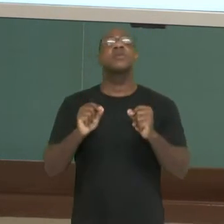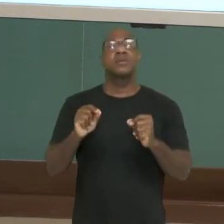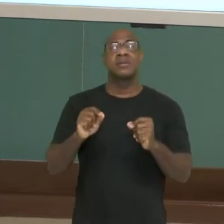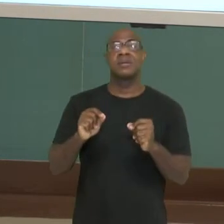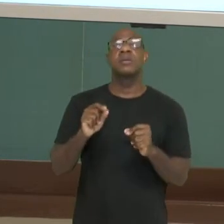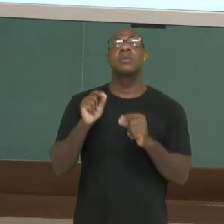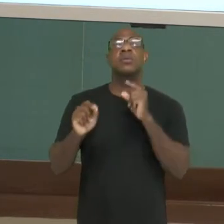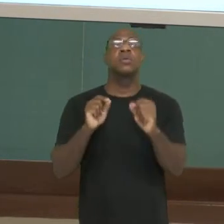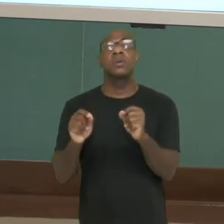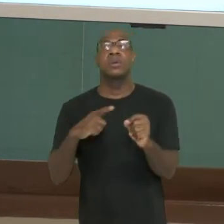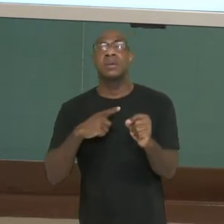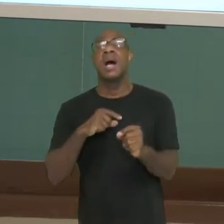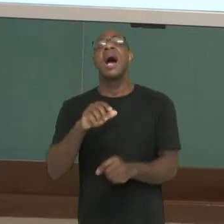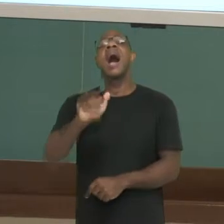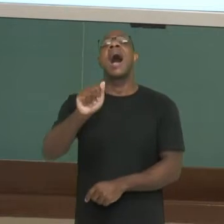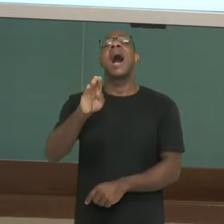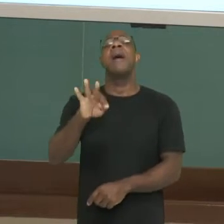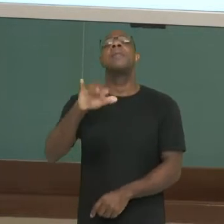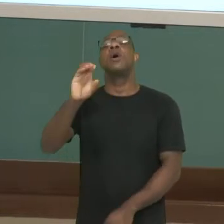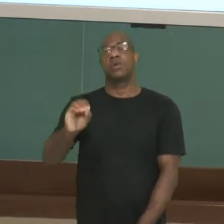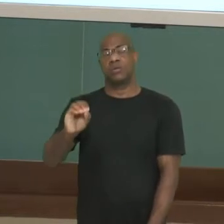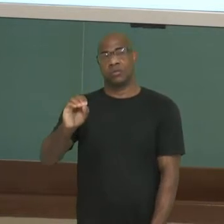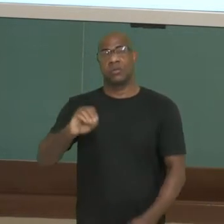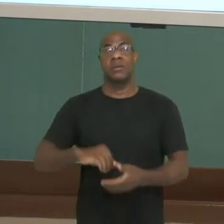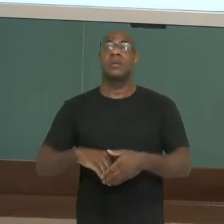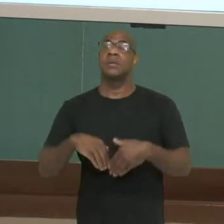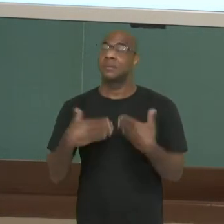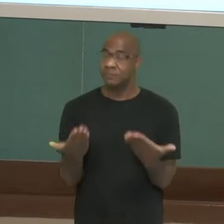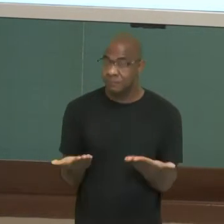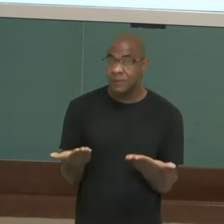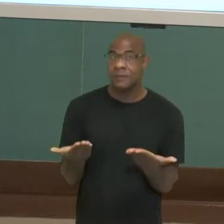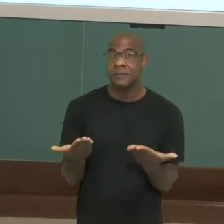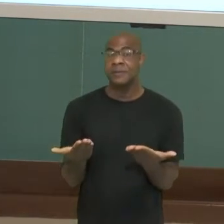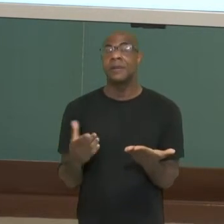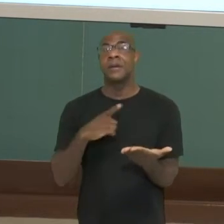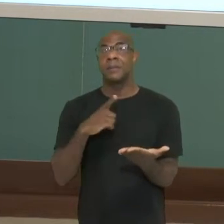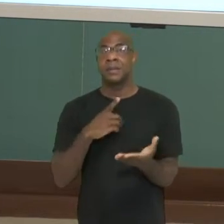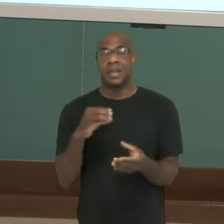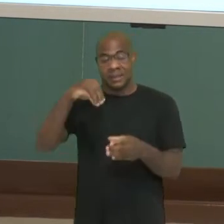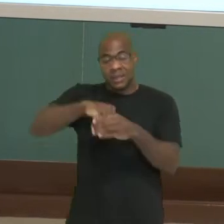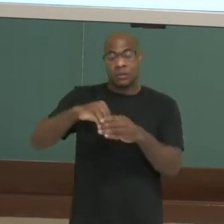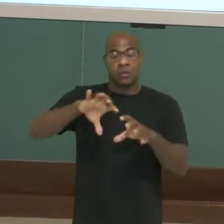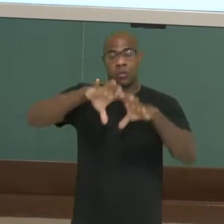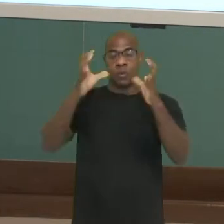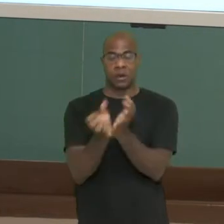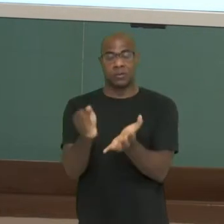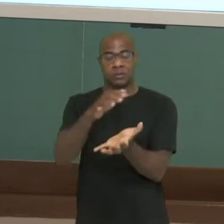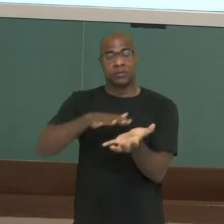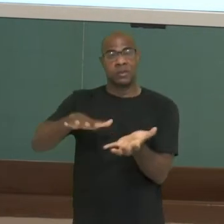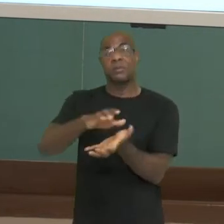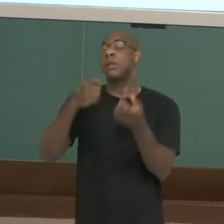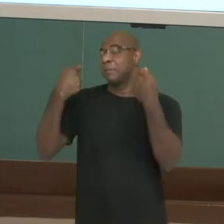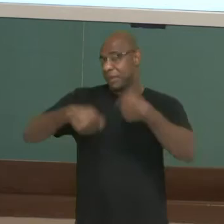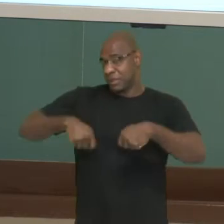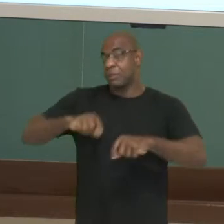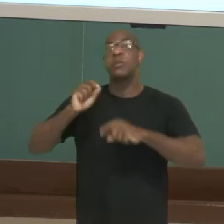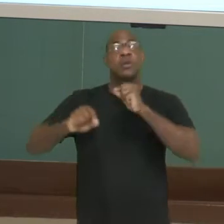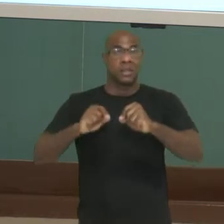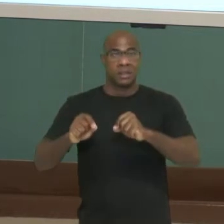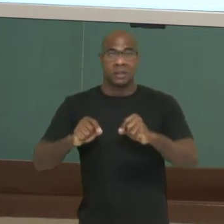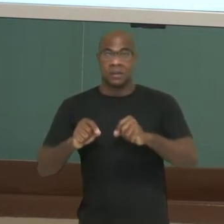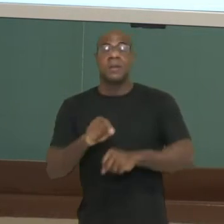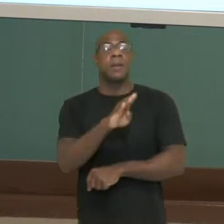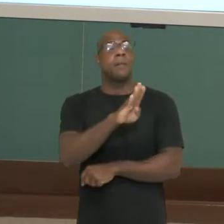fatores abióticos. E para compor o ecossistema, nós precisamos tanto dos